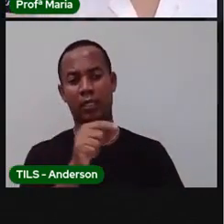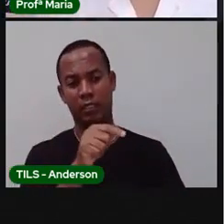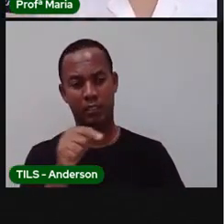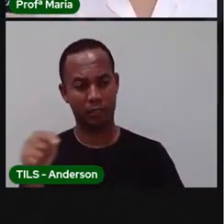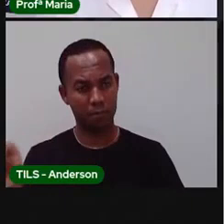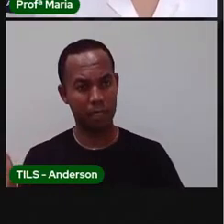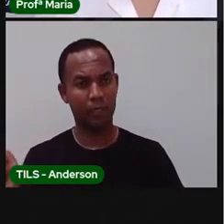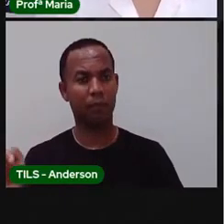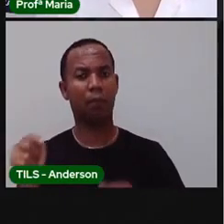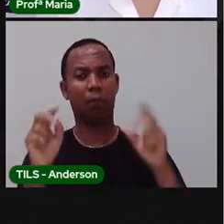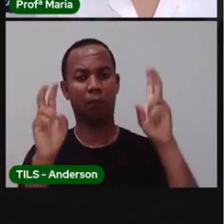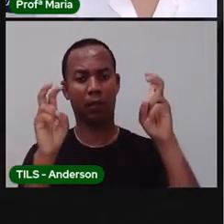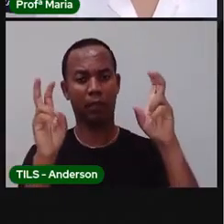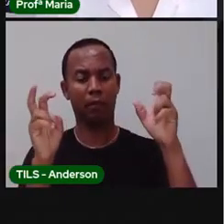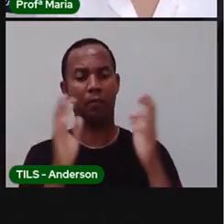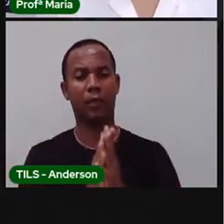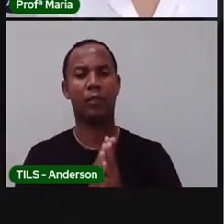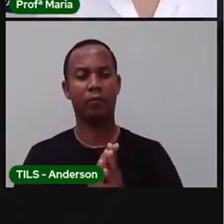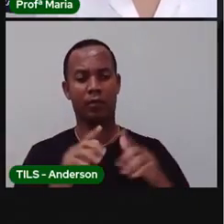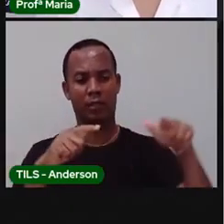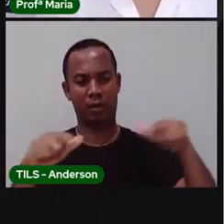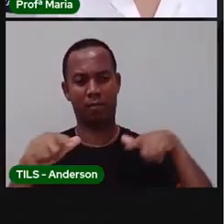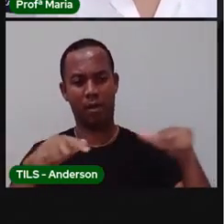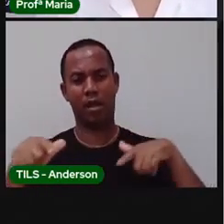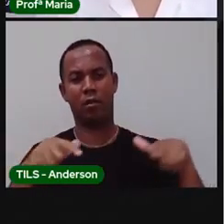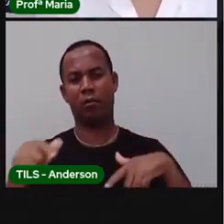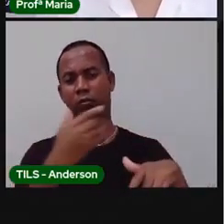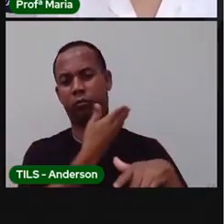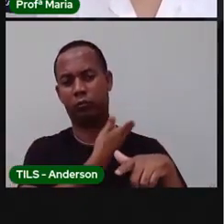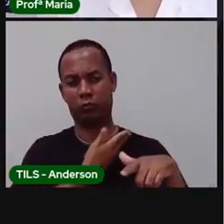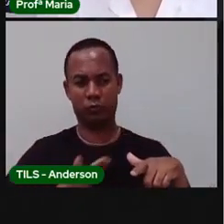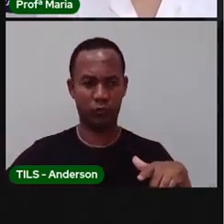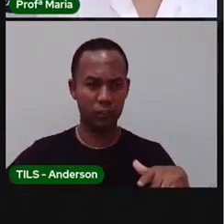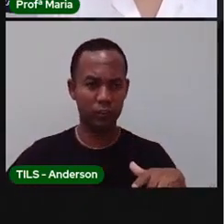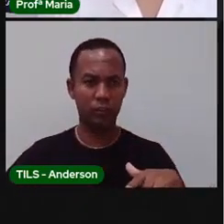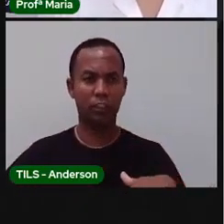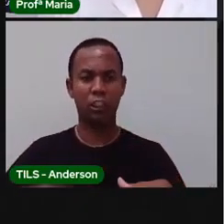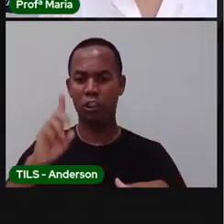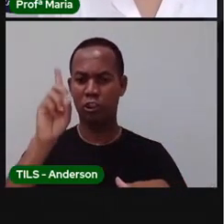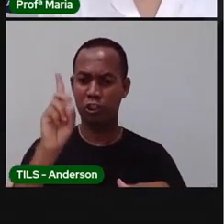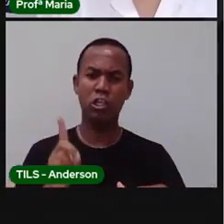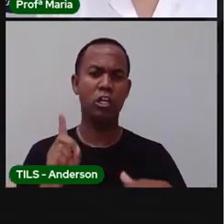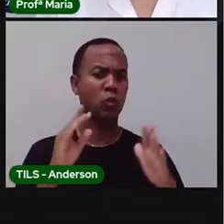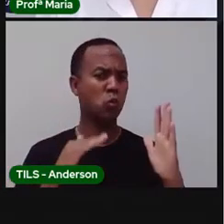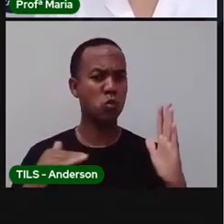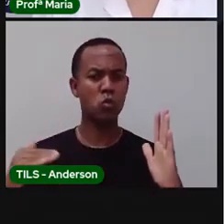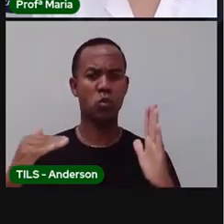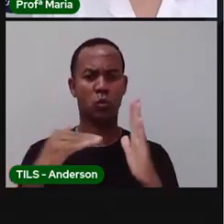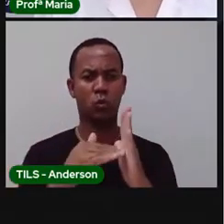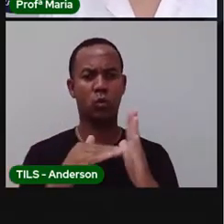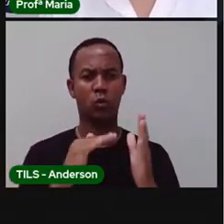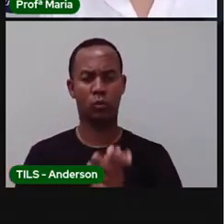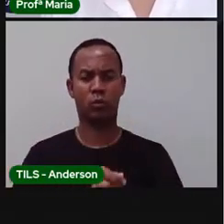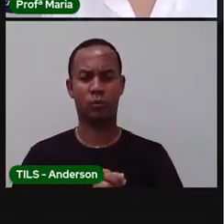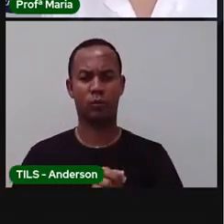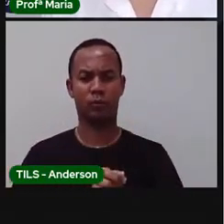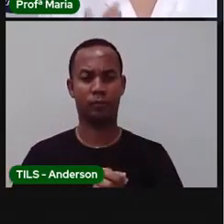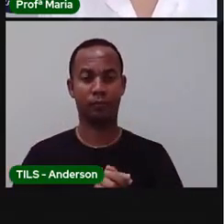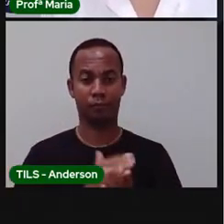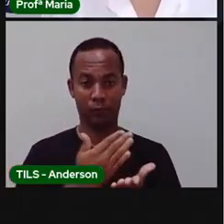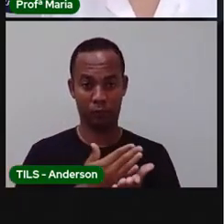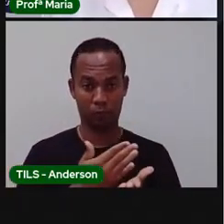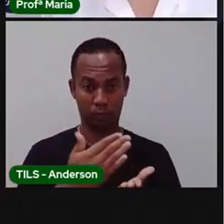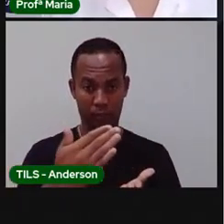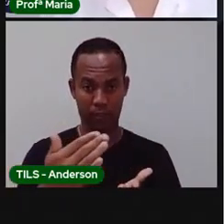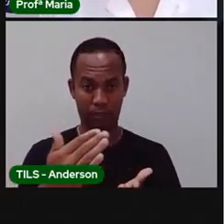para vocês: serviços públicos, um direito de todos. Vamos começar aqui, né, com